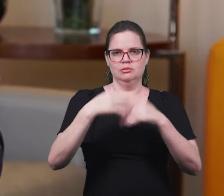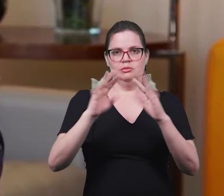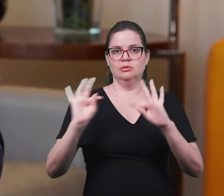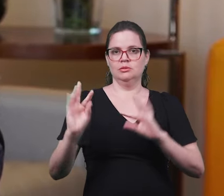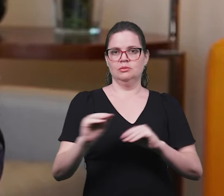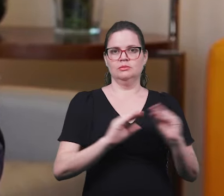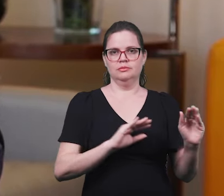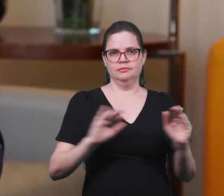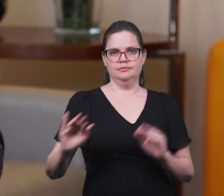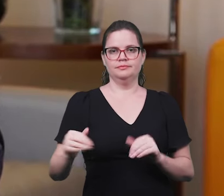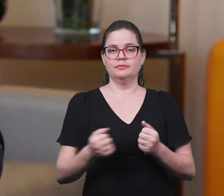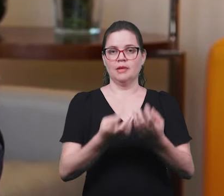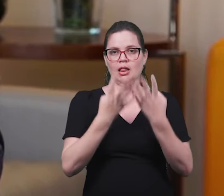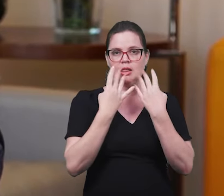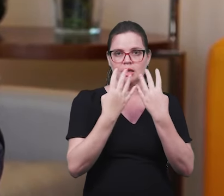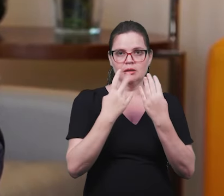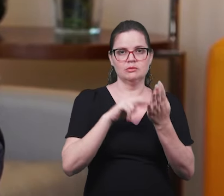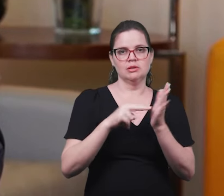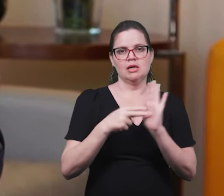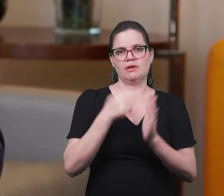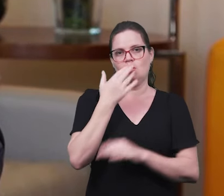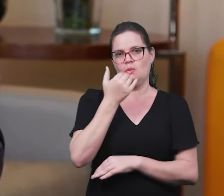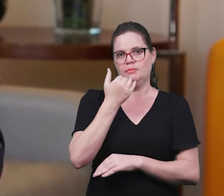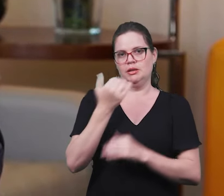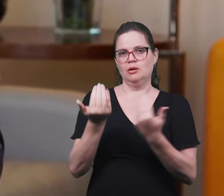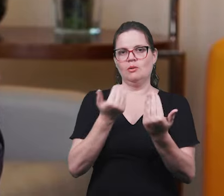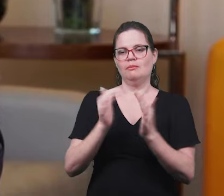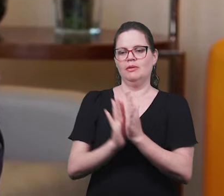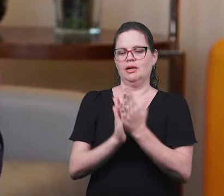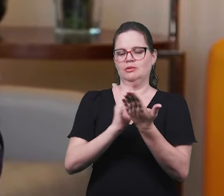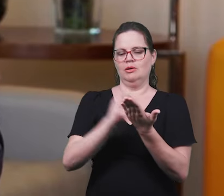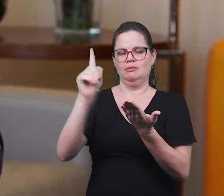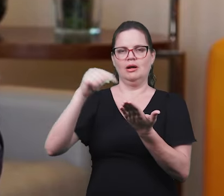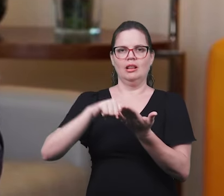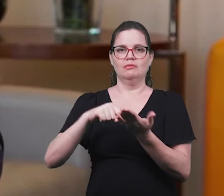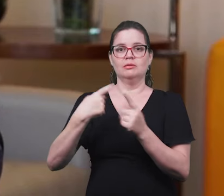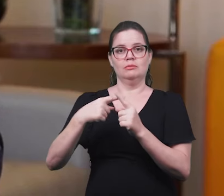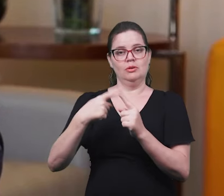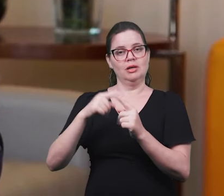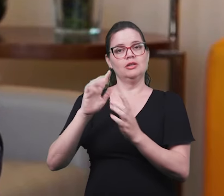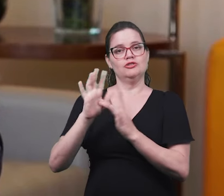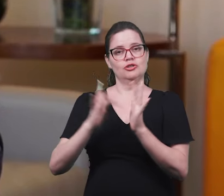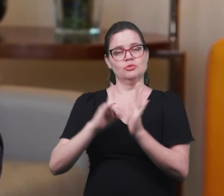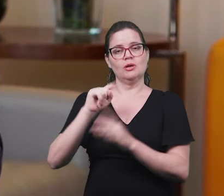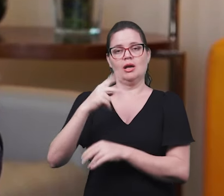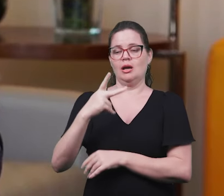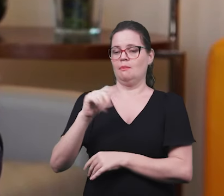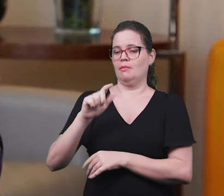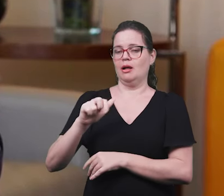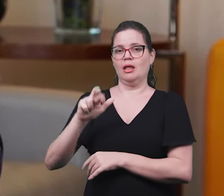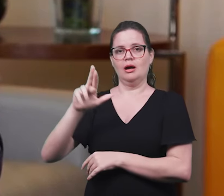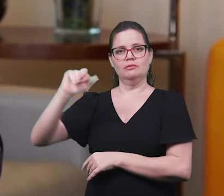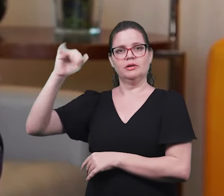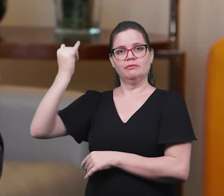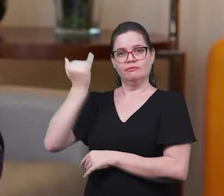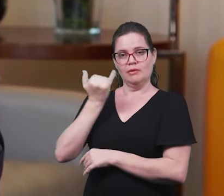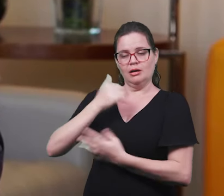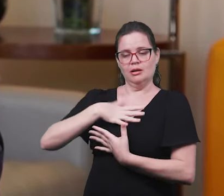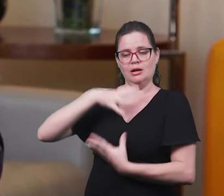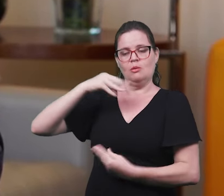O trigo é o alimento, é a palavra também, porque Jesus é a palavra, ou seja, é aquilo que alimenta a nossa